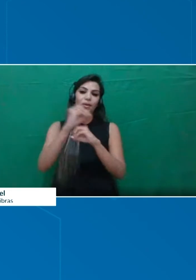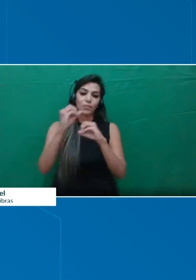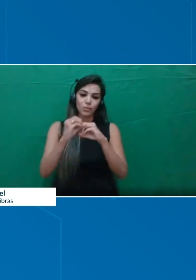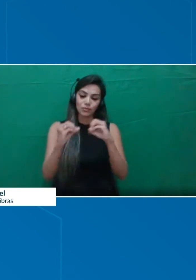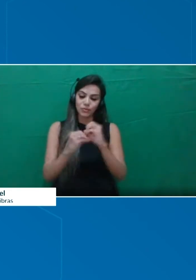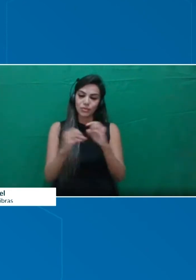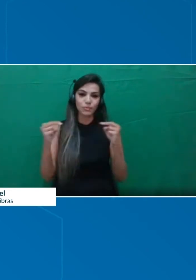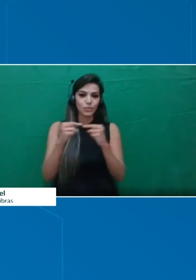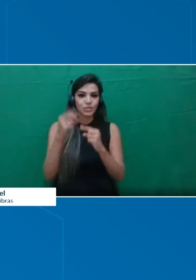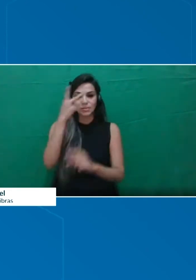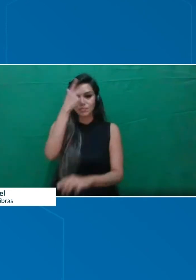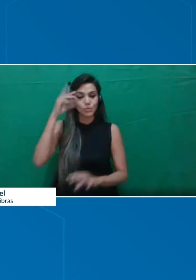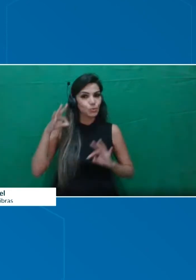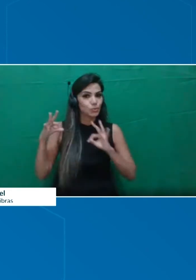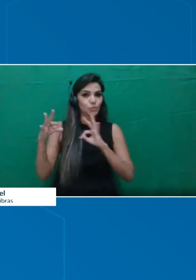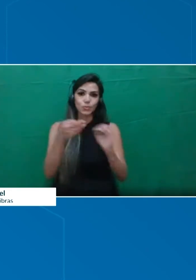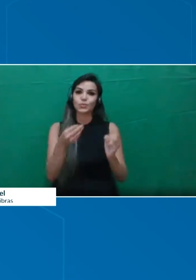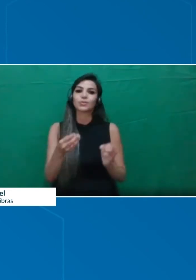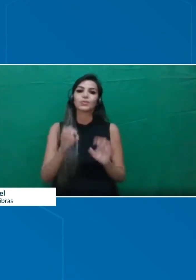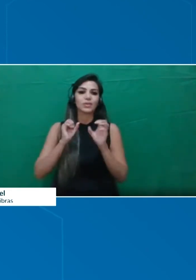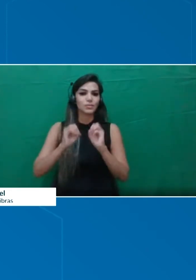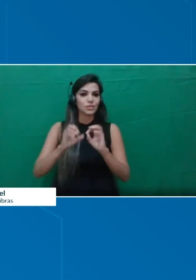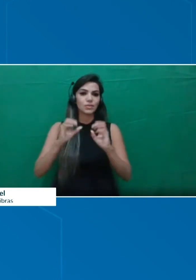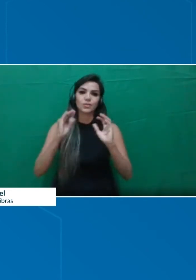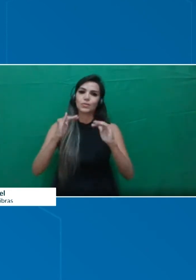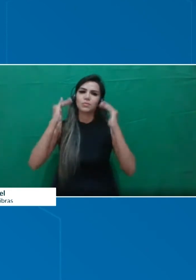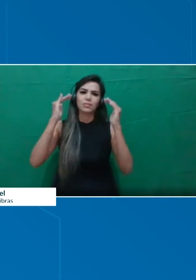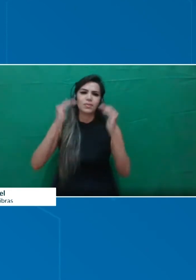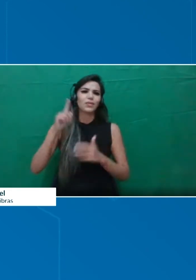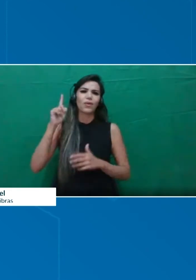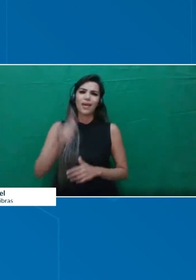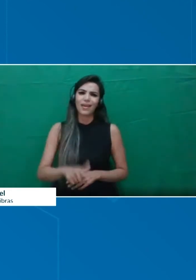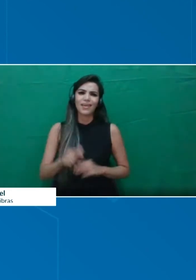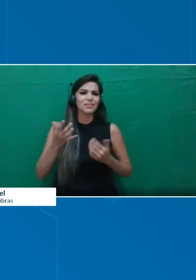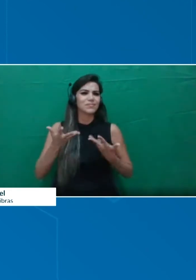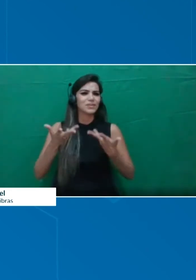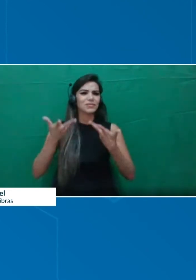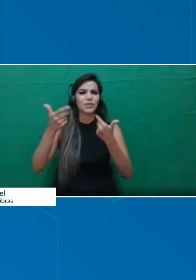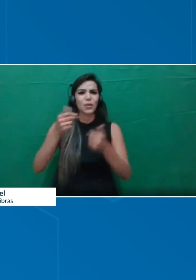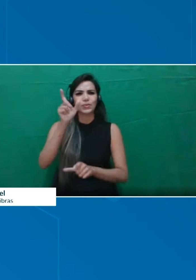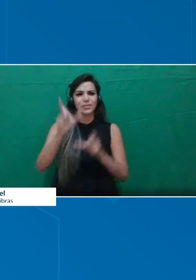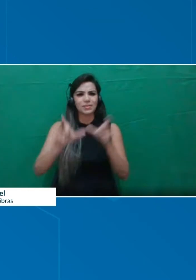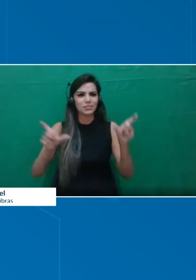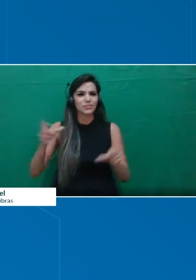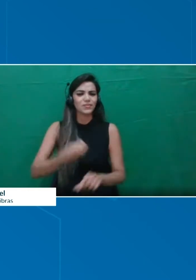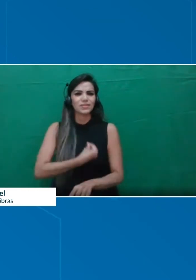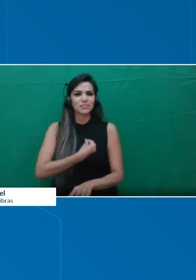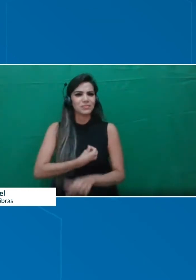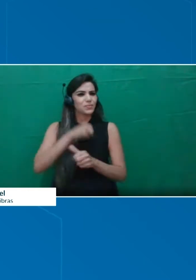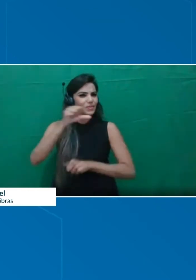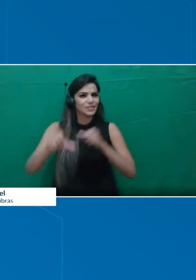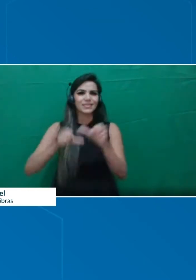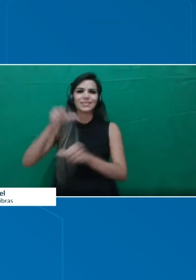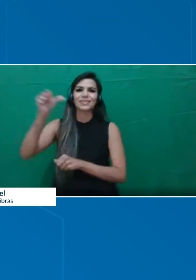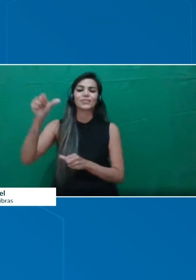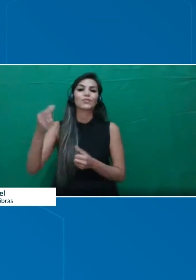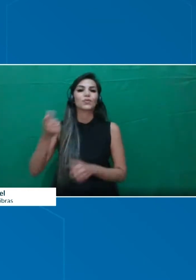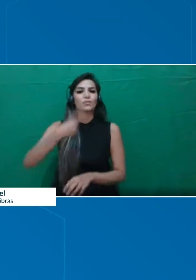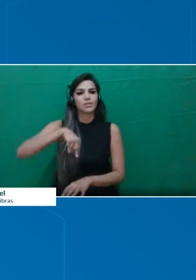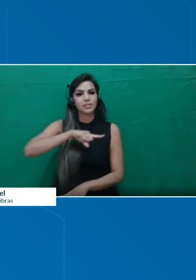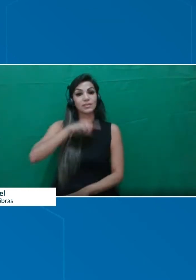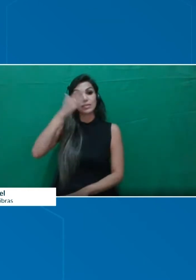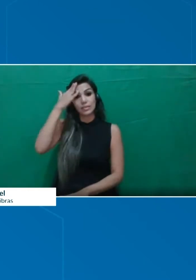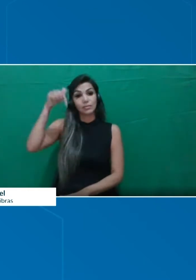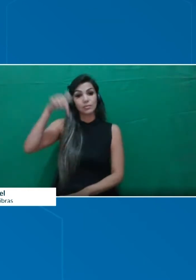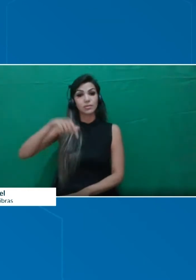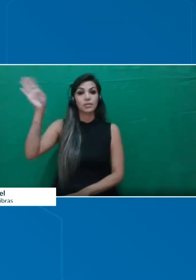superior faz toda a diferença na vida das pessoas, transforma a vida das pessoas. A gente sabe que o Brasil ainda é um